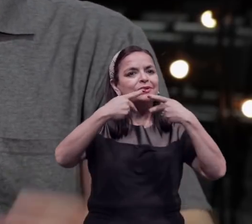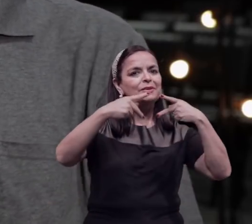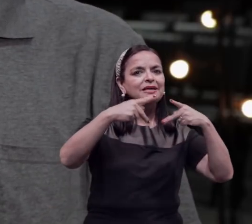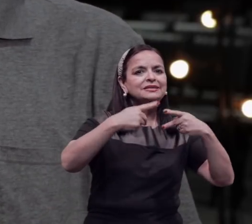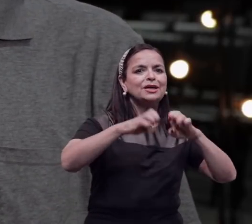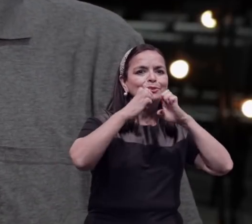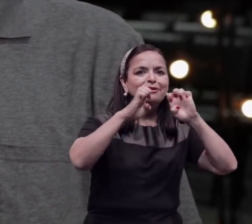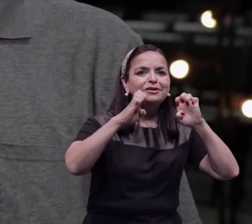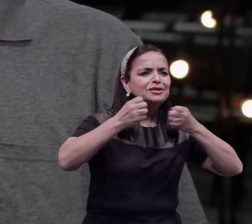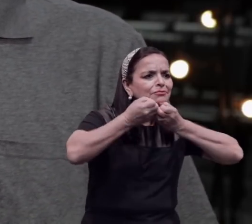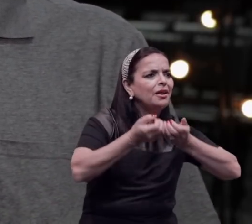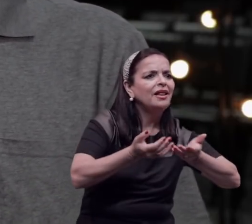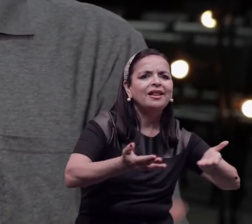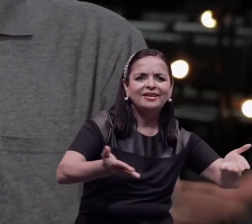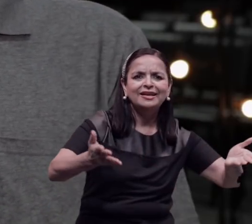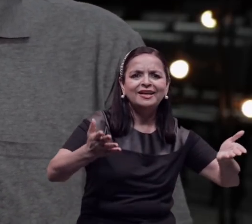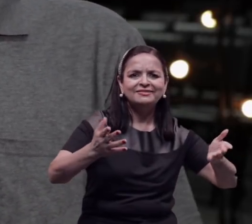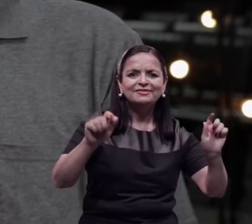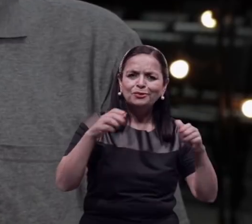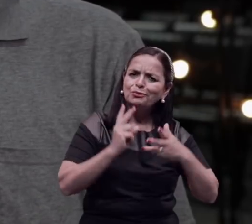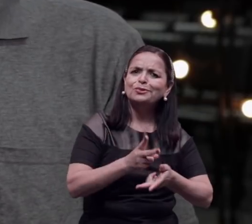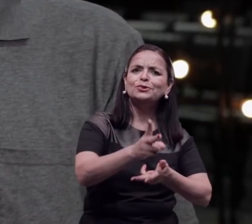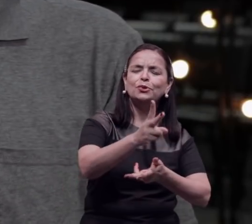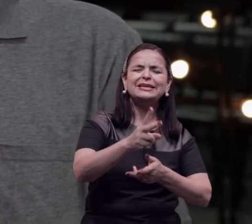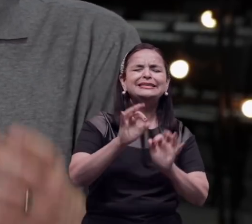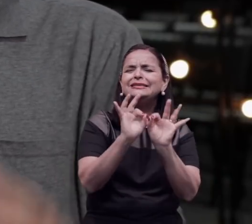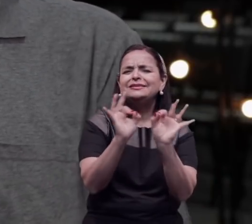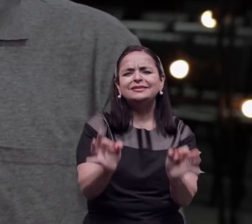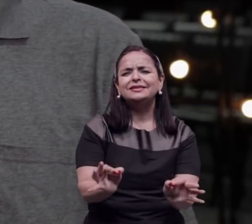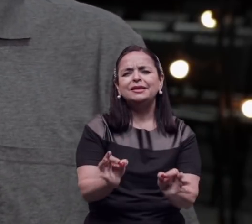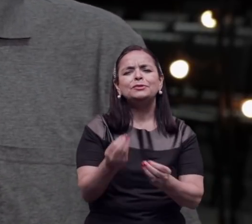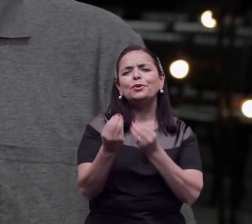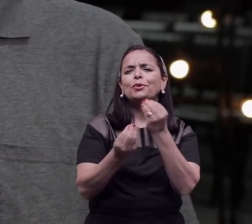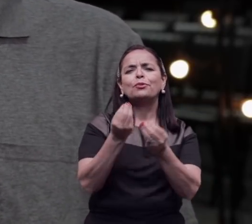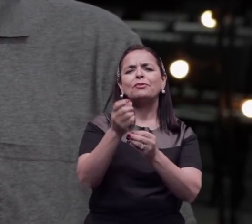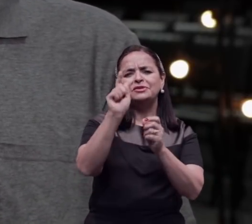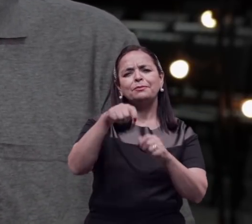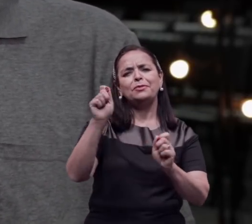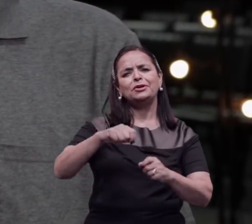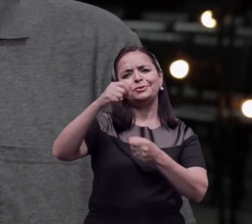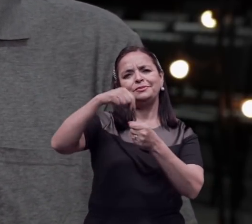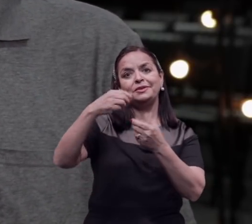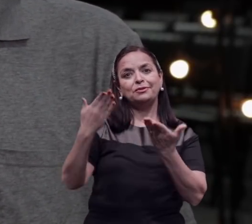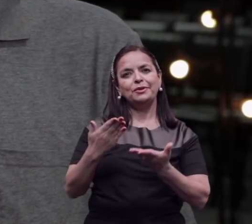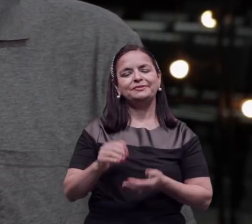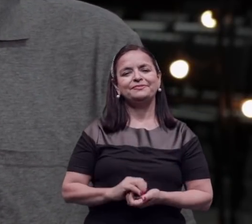obra continue. E é muito simples de fazê-lo. Veja aí como você pode contribuir